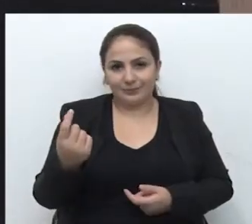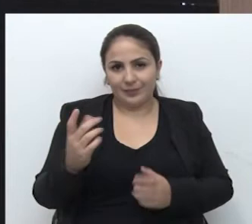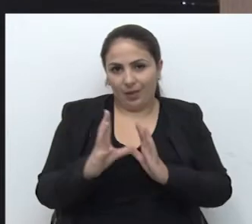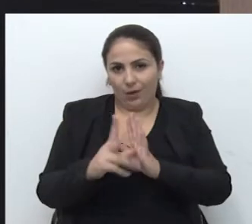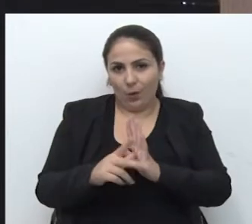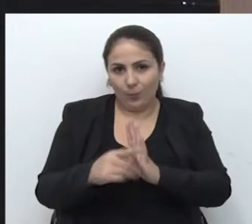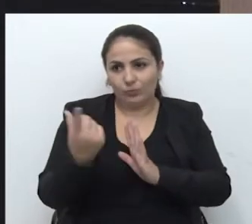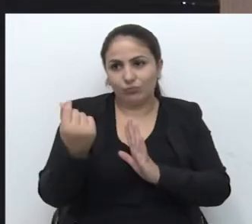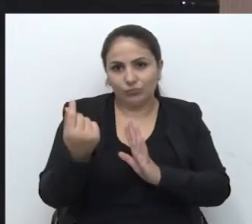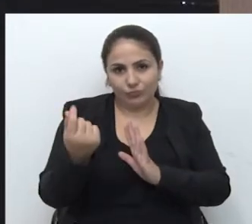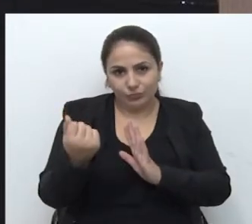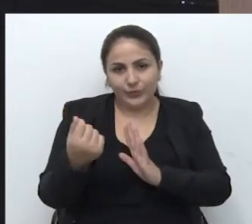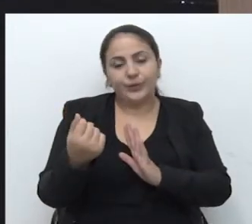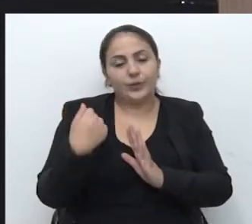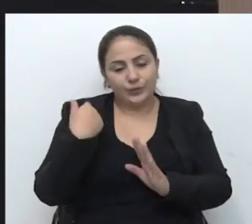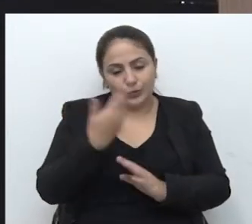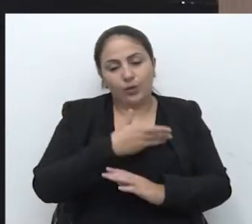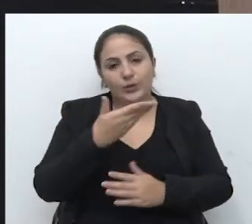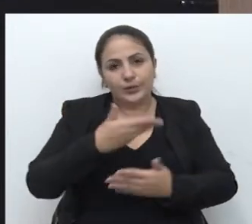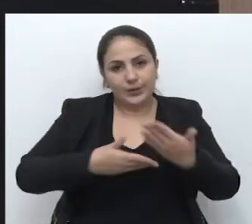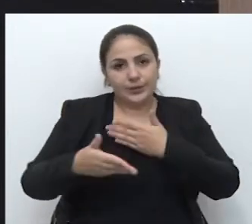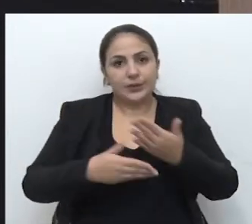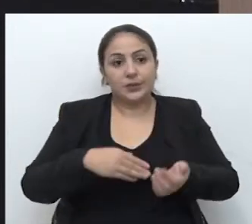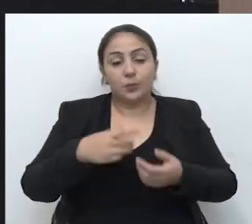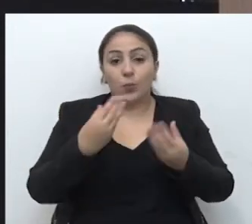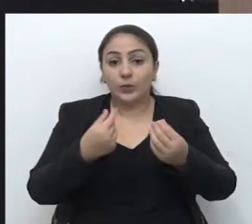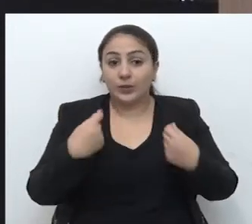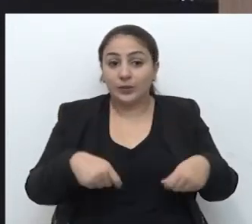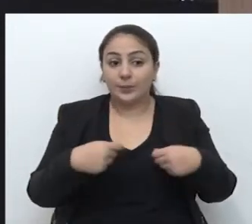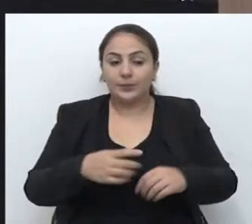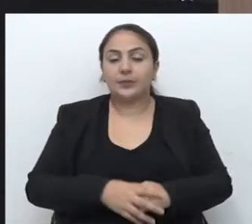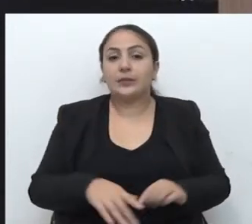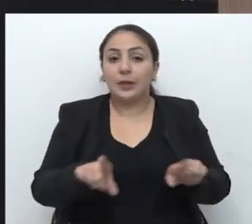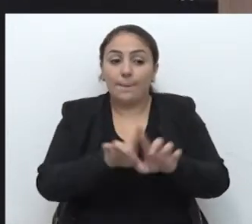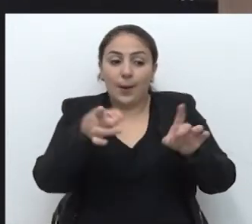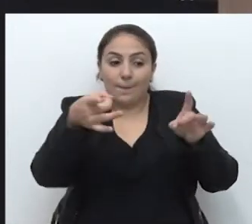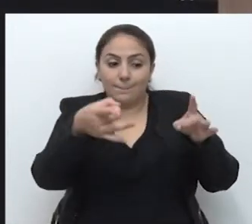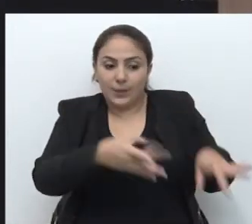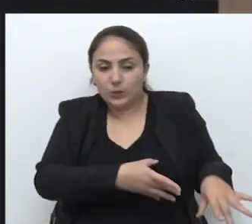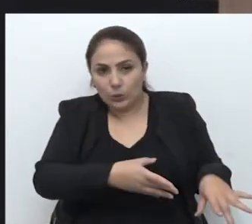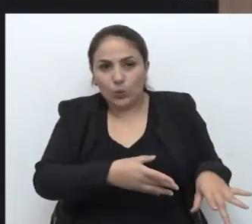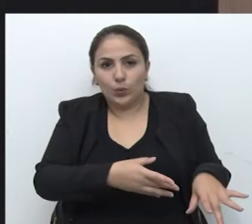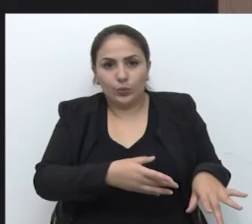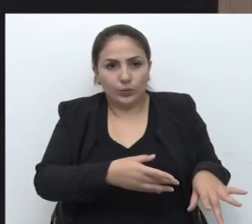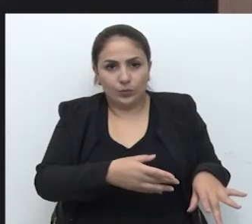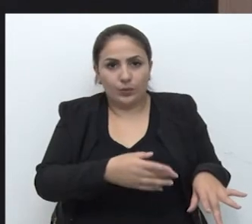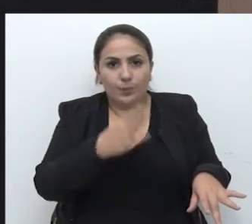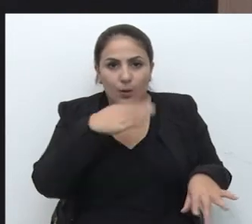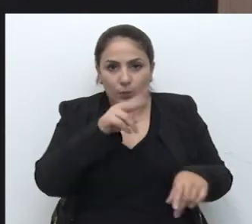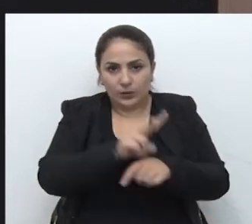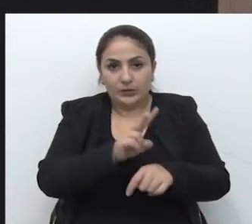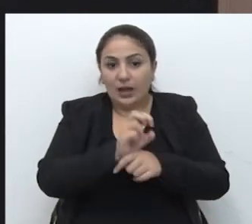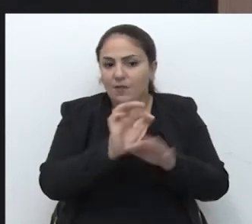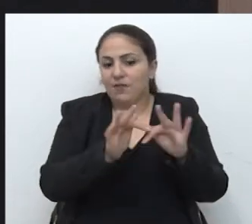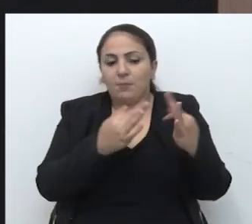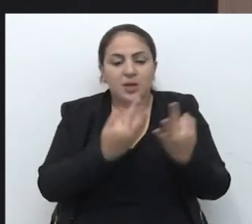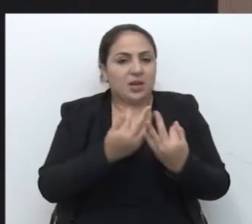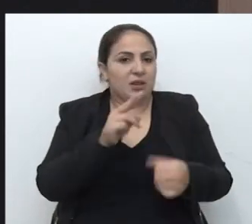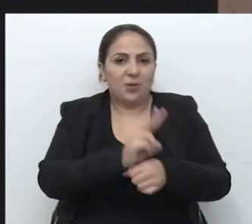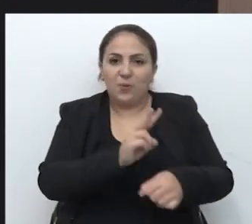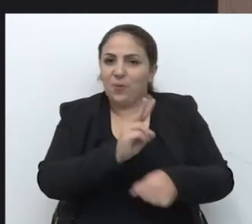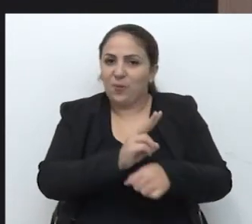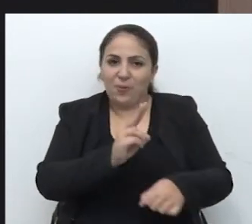e financeiro a gente atende, é uma demanda grande. Temos também o abandono, a negligência, quando o familiar não